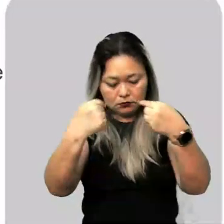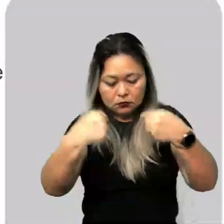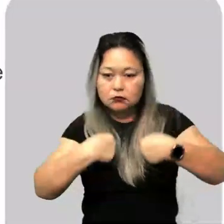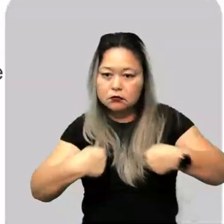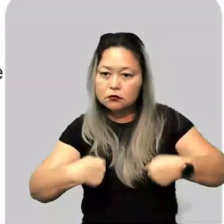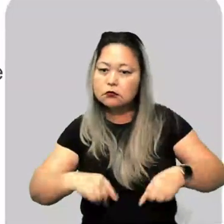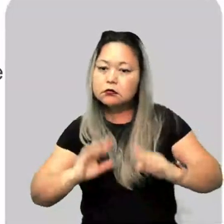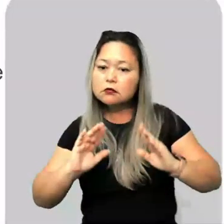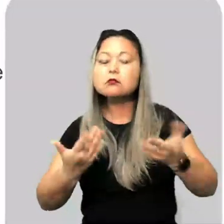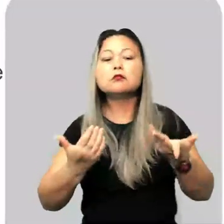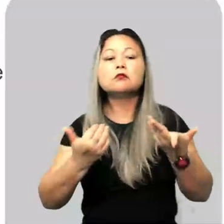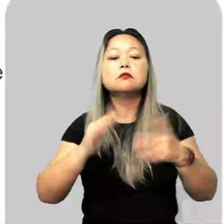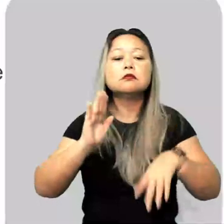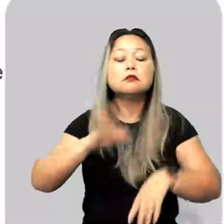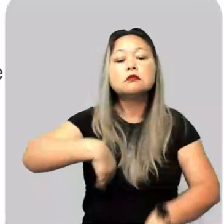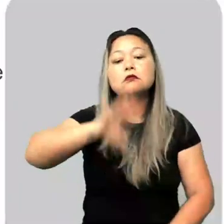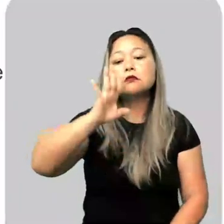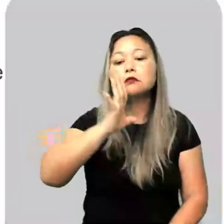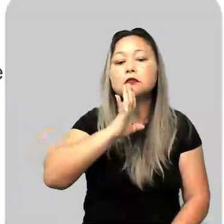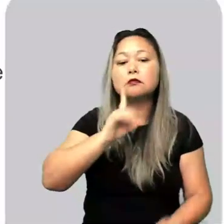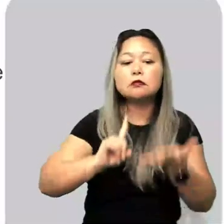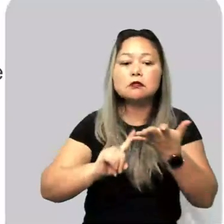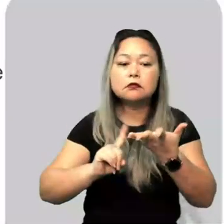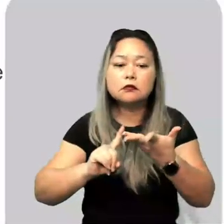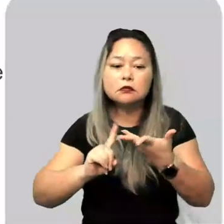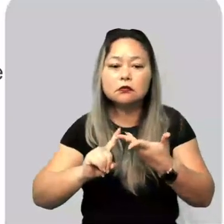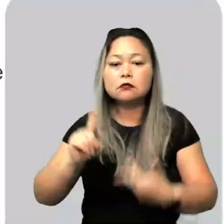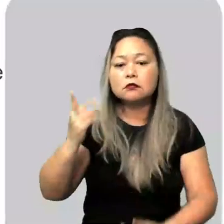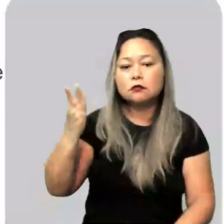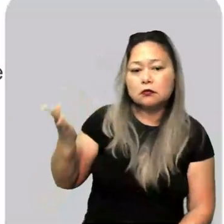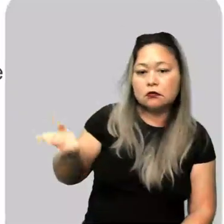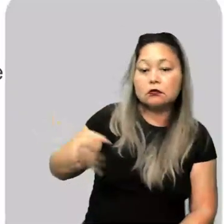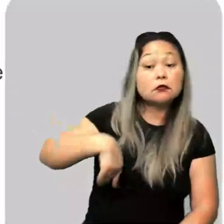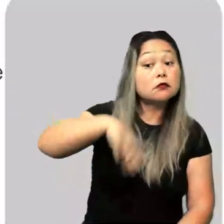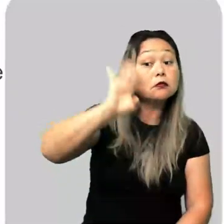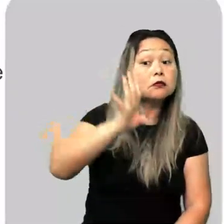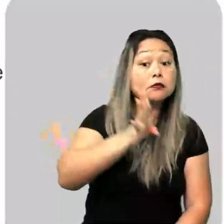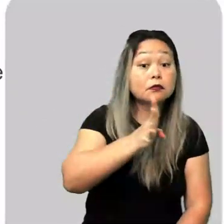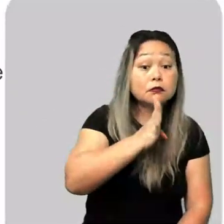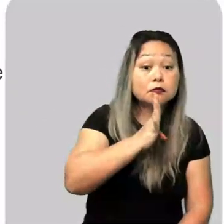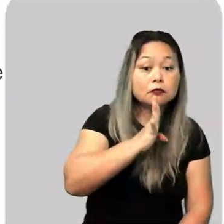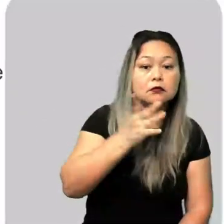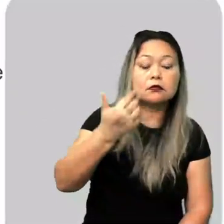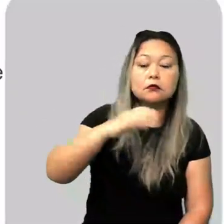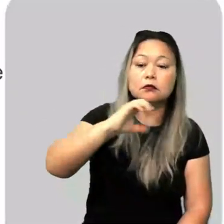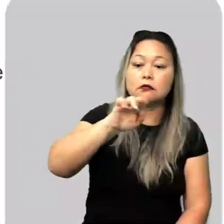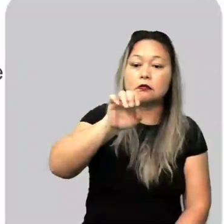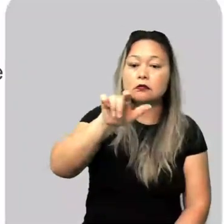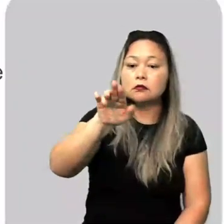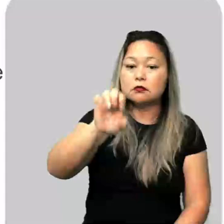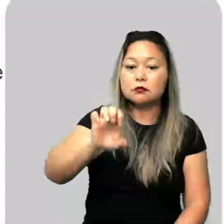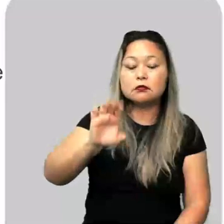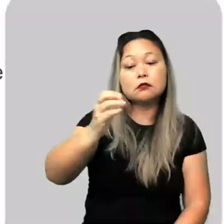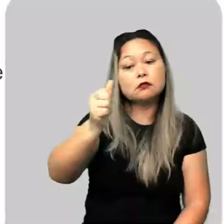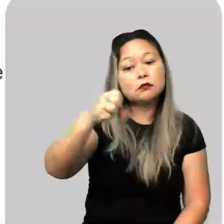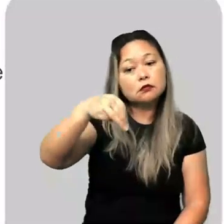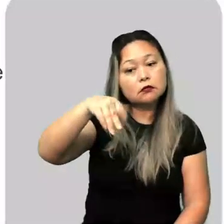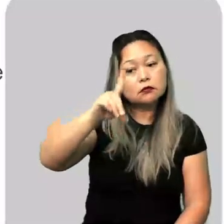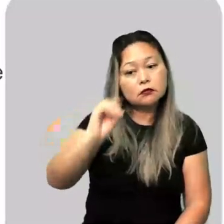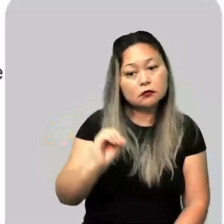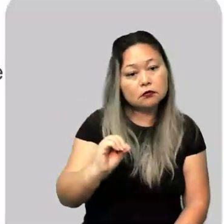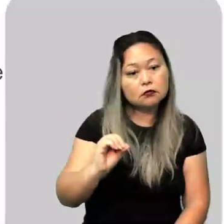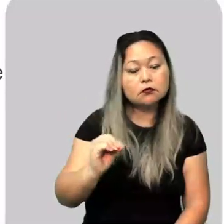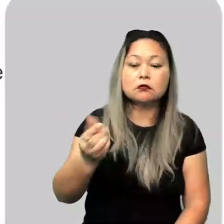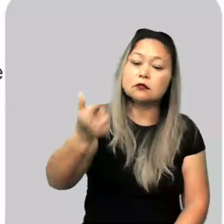Os polissacarídeos mais conhecidos são o glicogênio, a celulose,